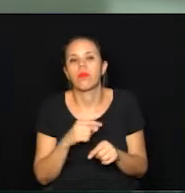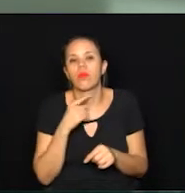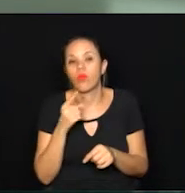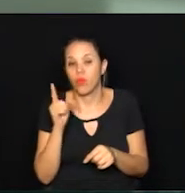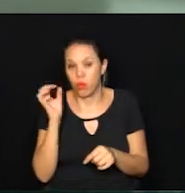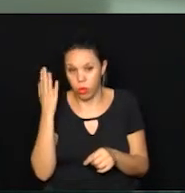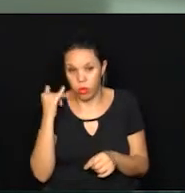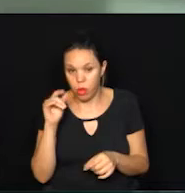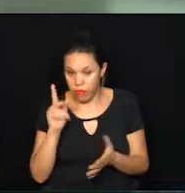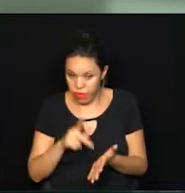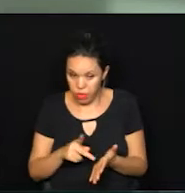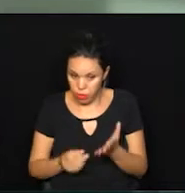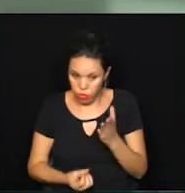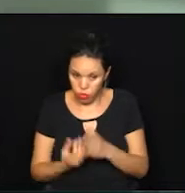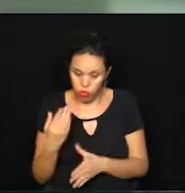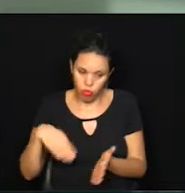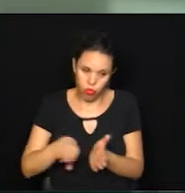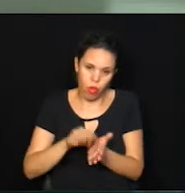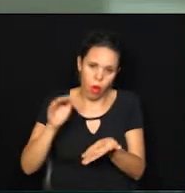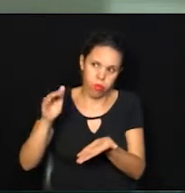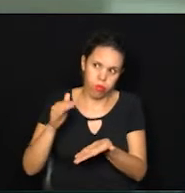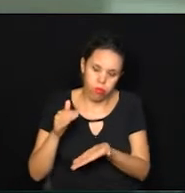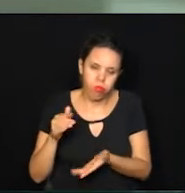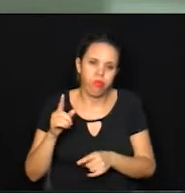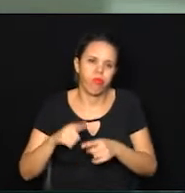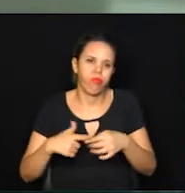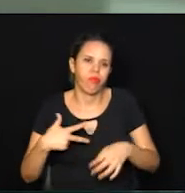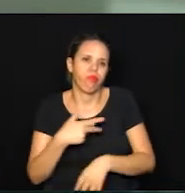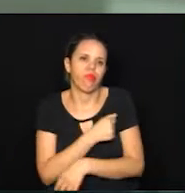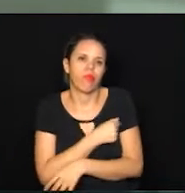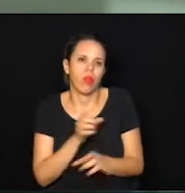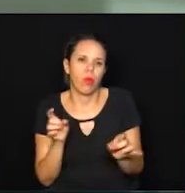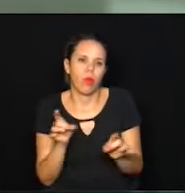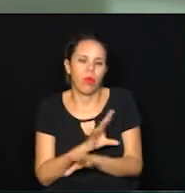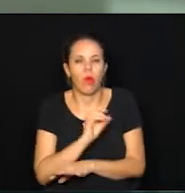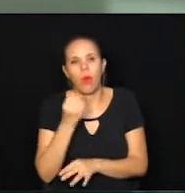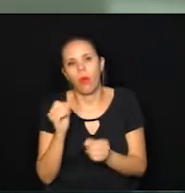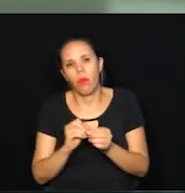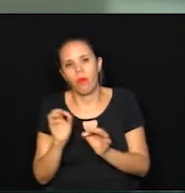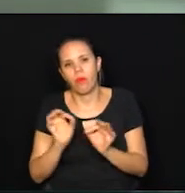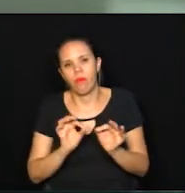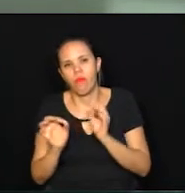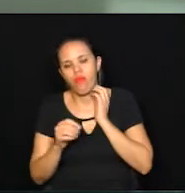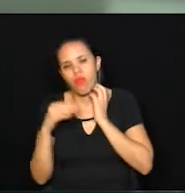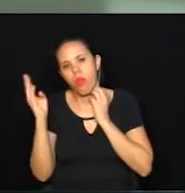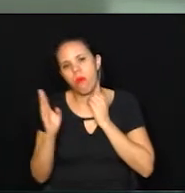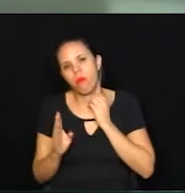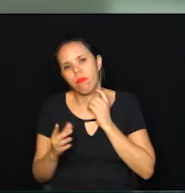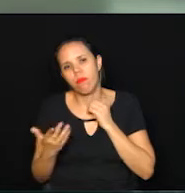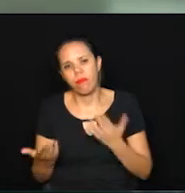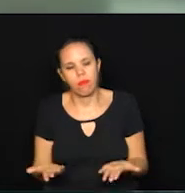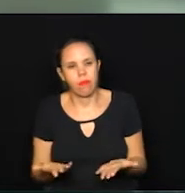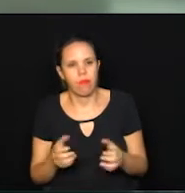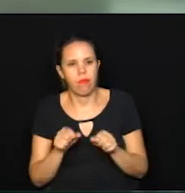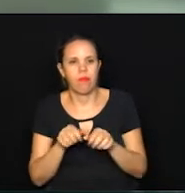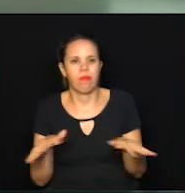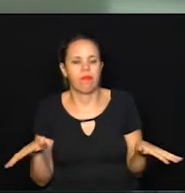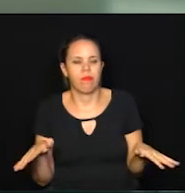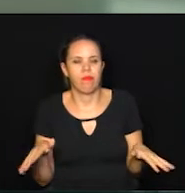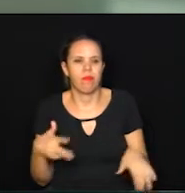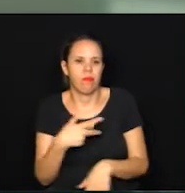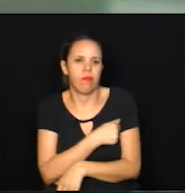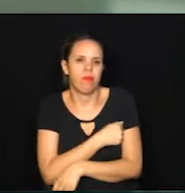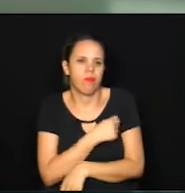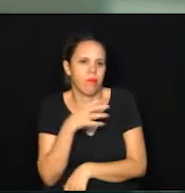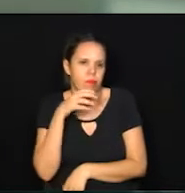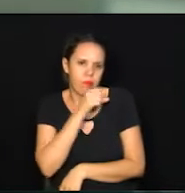chegarem esses insumos, sejam eles prontos ou para serem manipulados no Brasil, a distribuição e aplicação